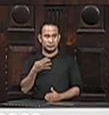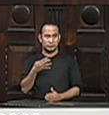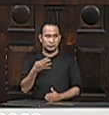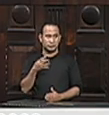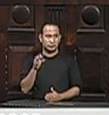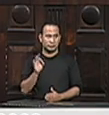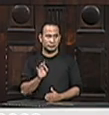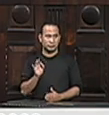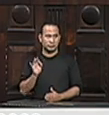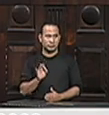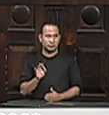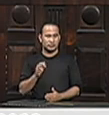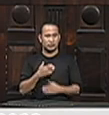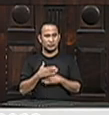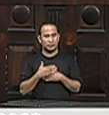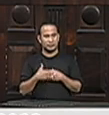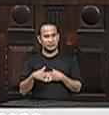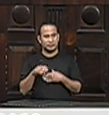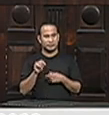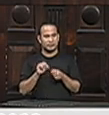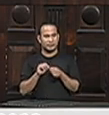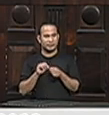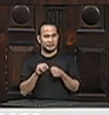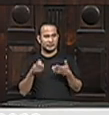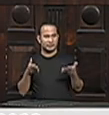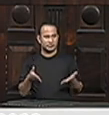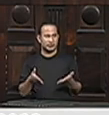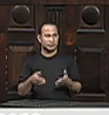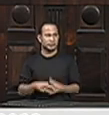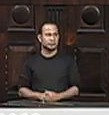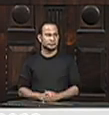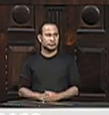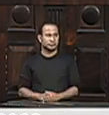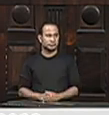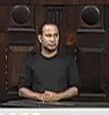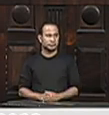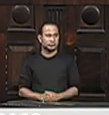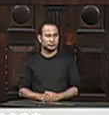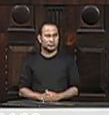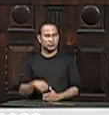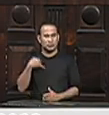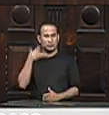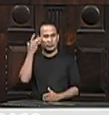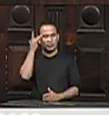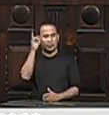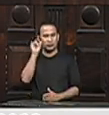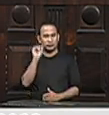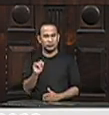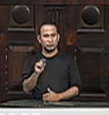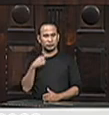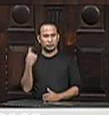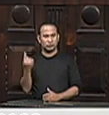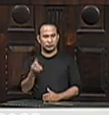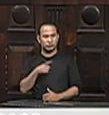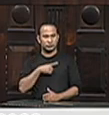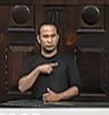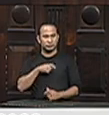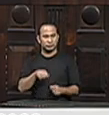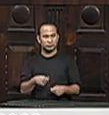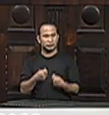o governador está dizendo que está pagando os salários referentes ao mês de setembro, mas ainda